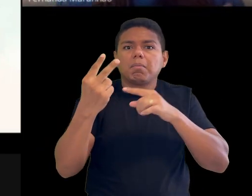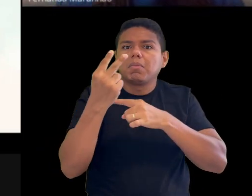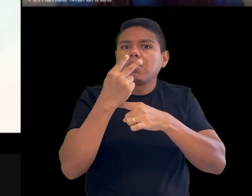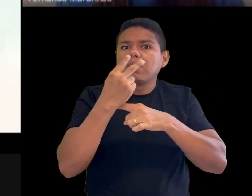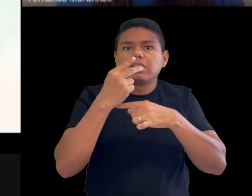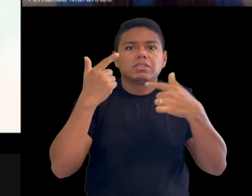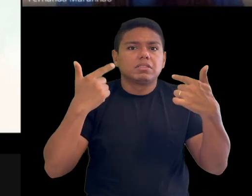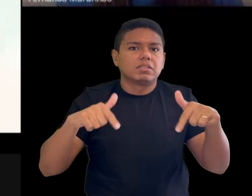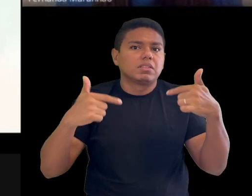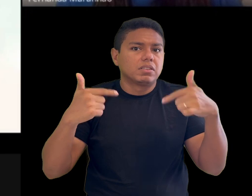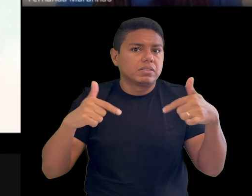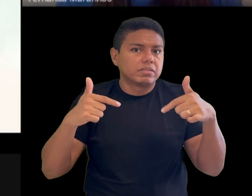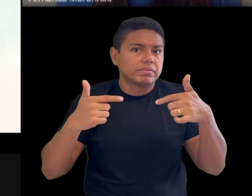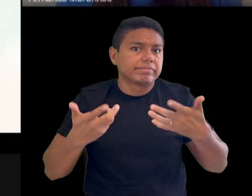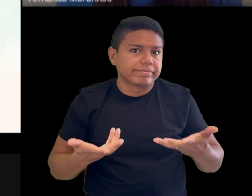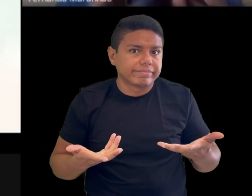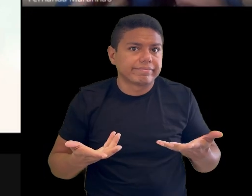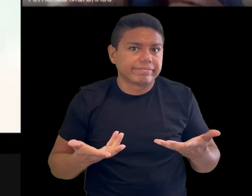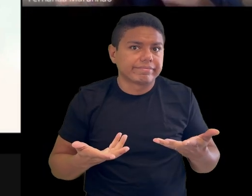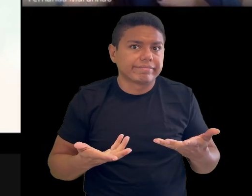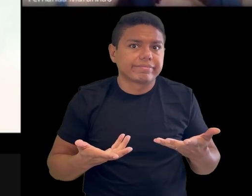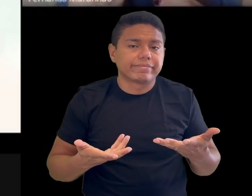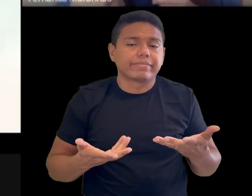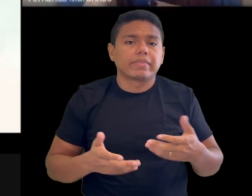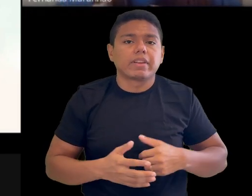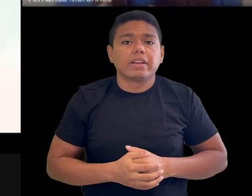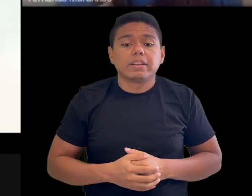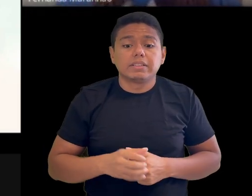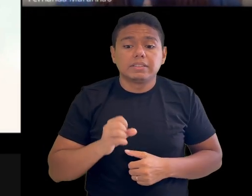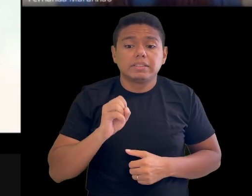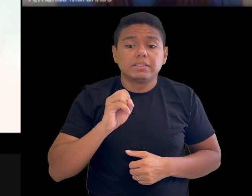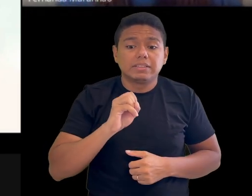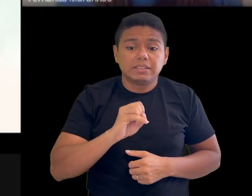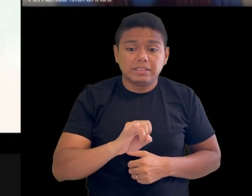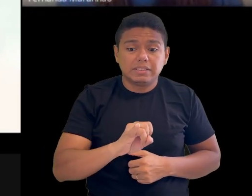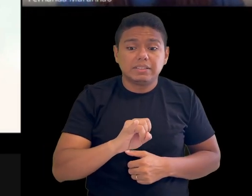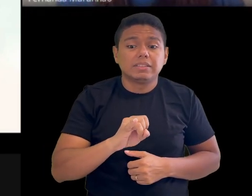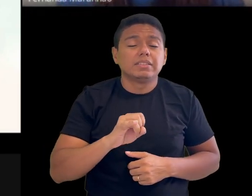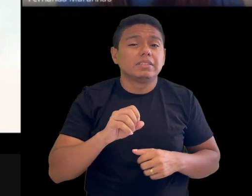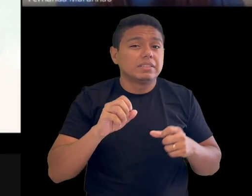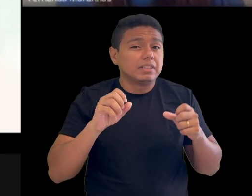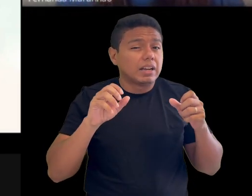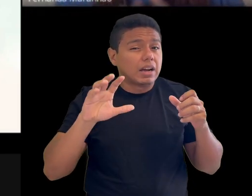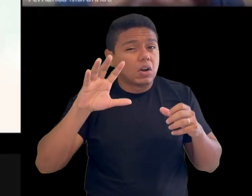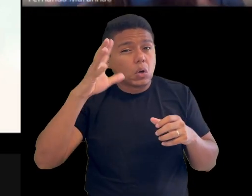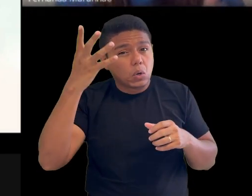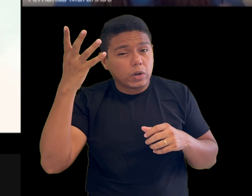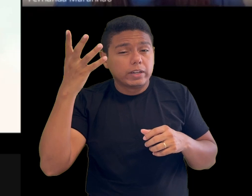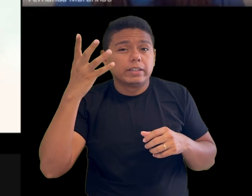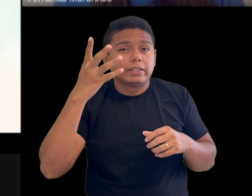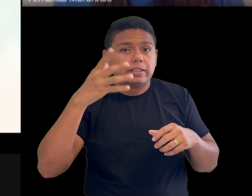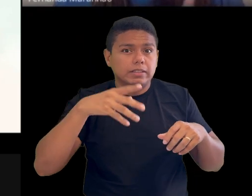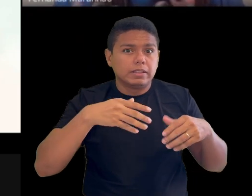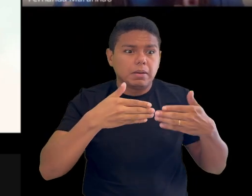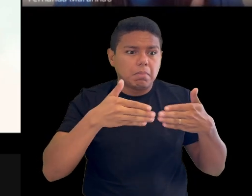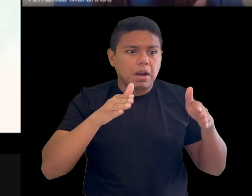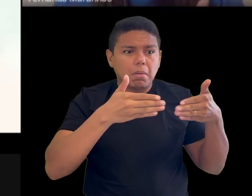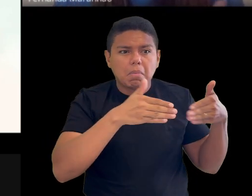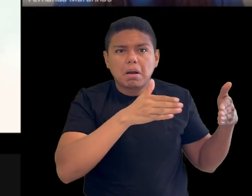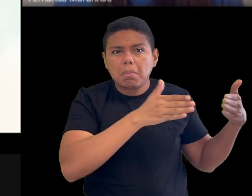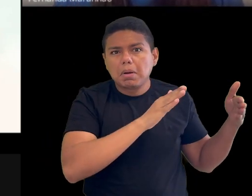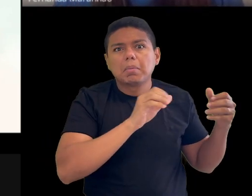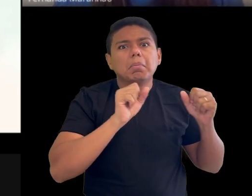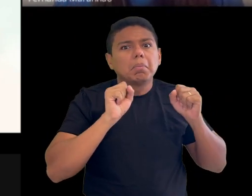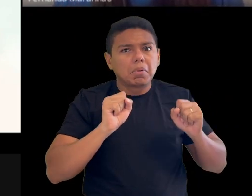é proscrita, mas se for realizada a amniotomia, poderia romper diretamente vasos do cordão umbilical